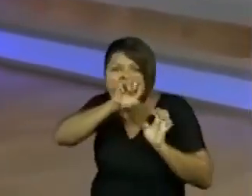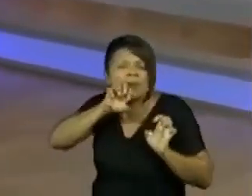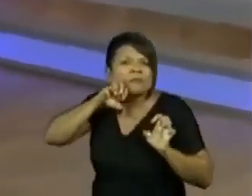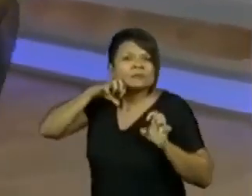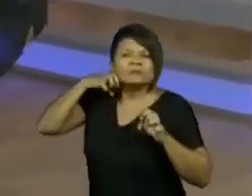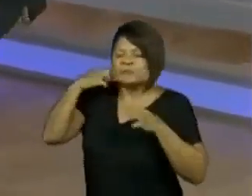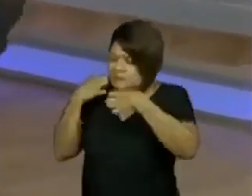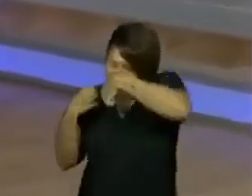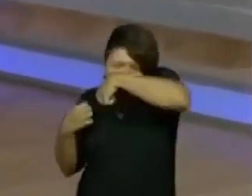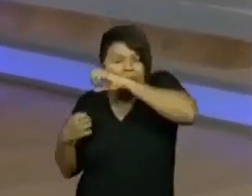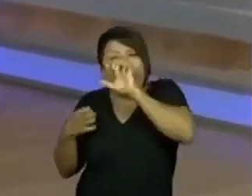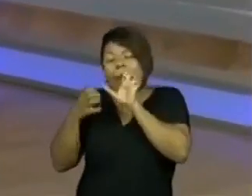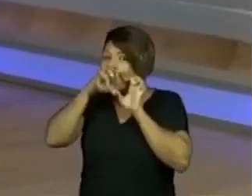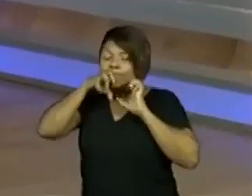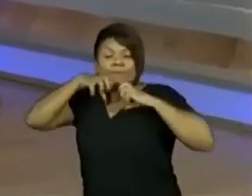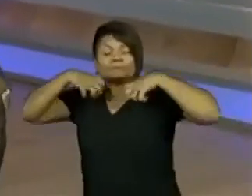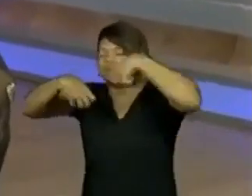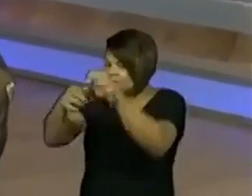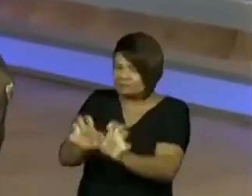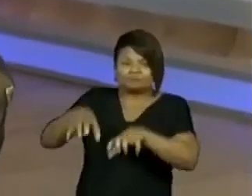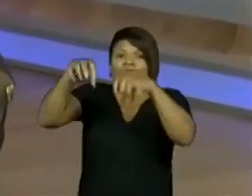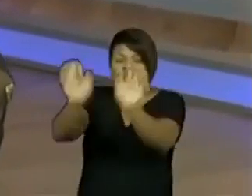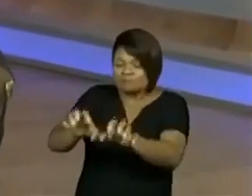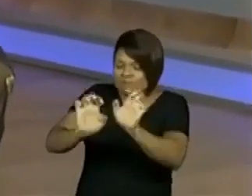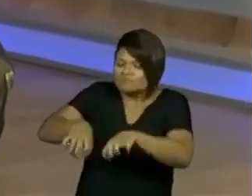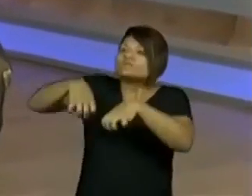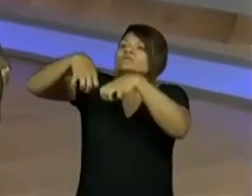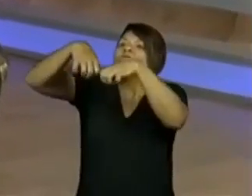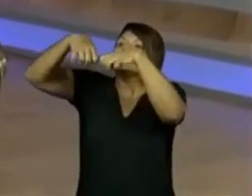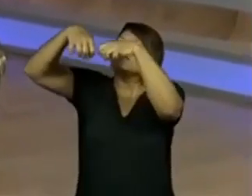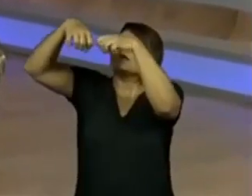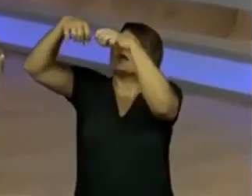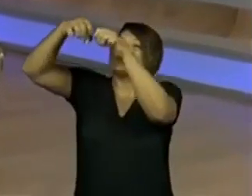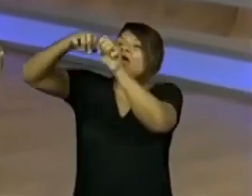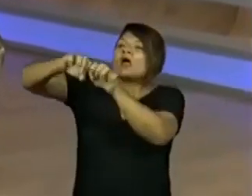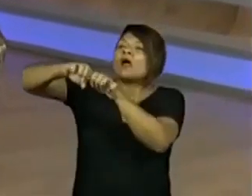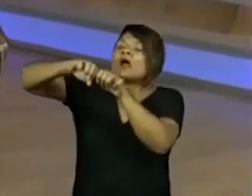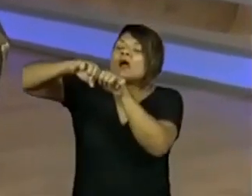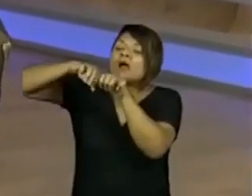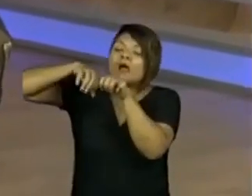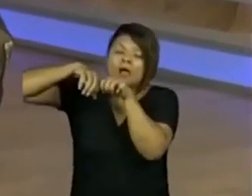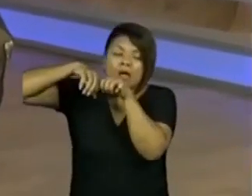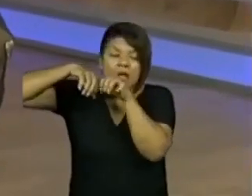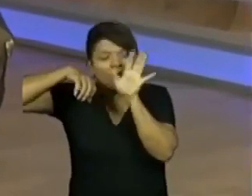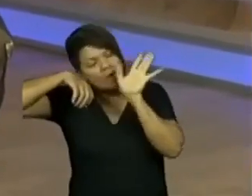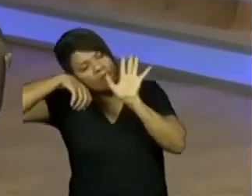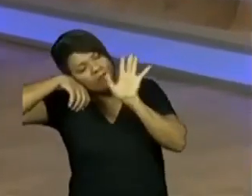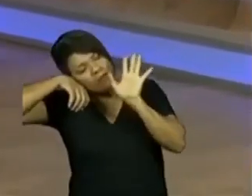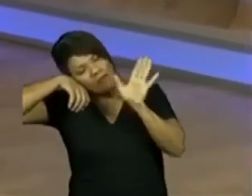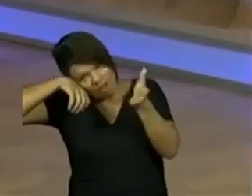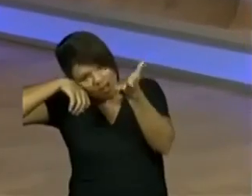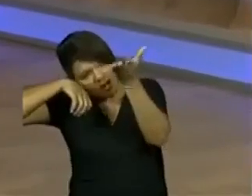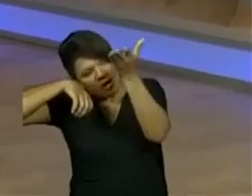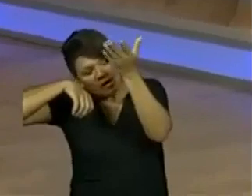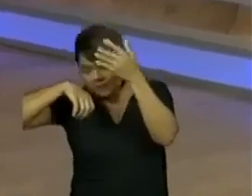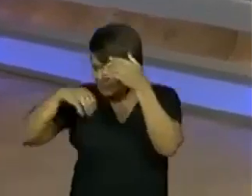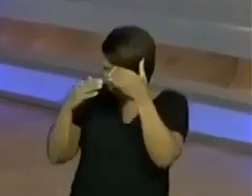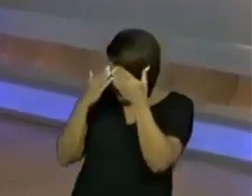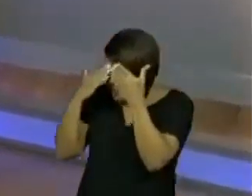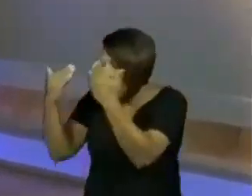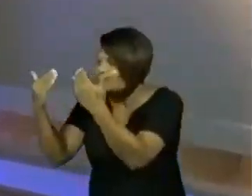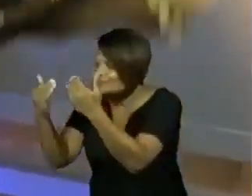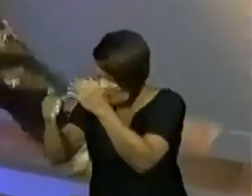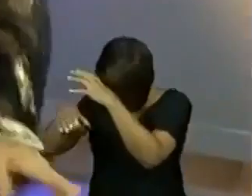deixou Nhanderuvussu ao pé de uma montanha ao norte. Vá, siga seu caminho. Ele agradeceu a onça e